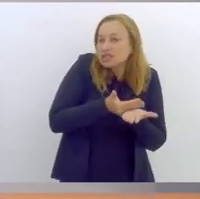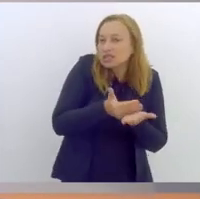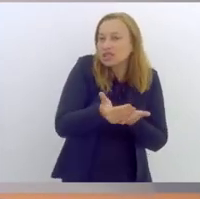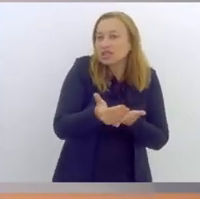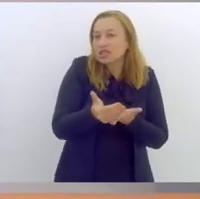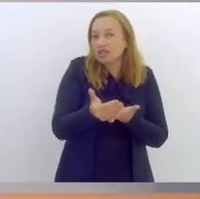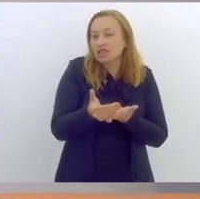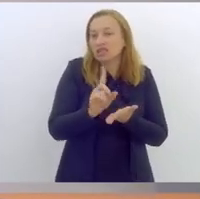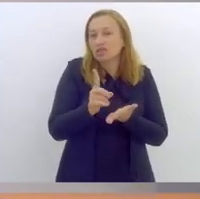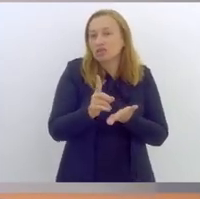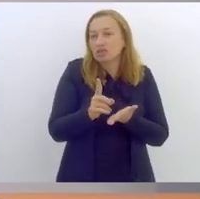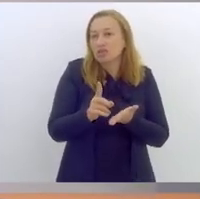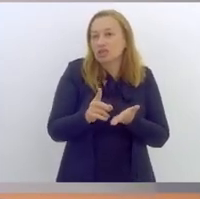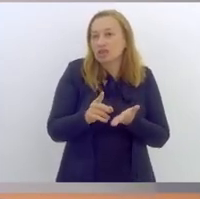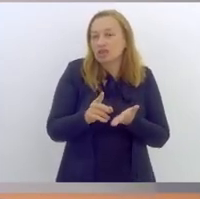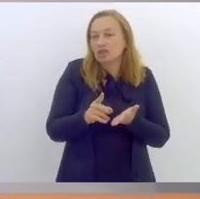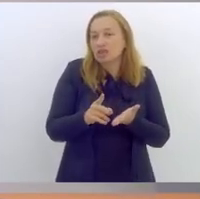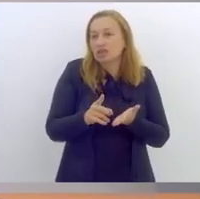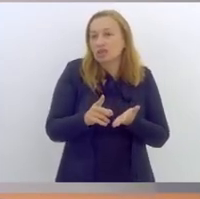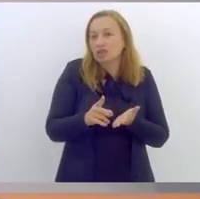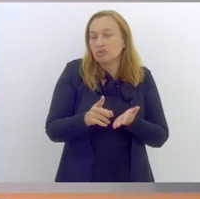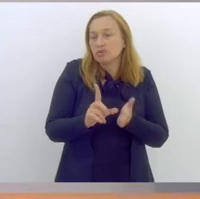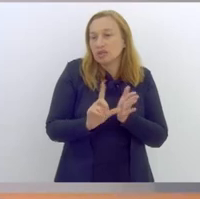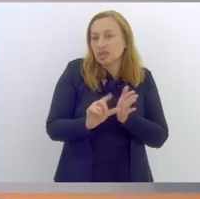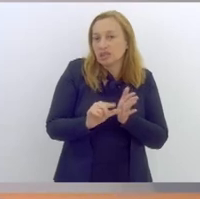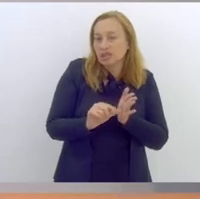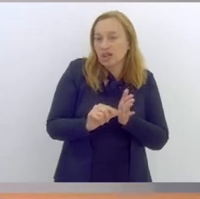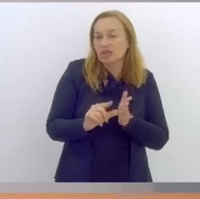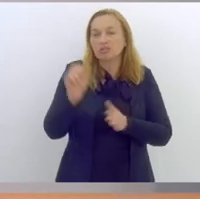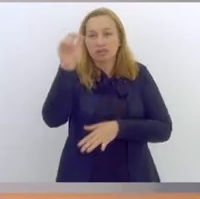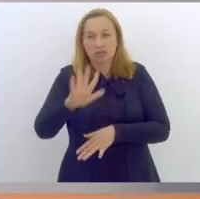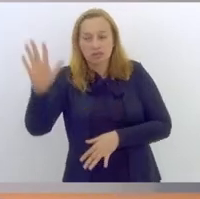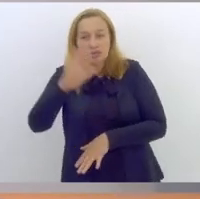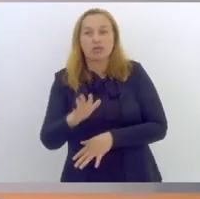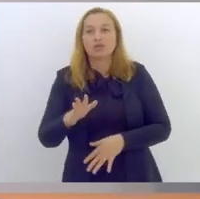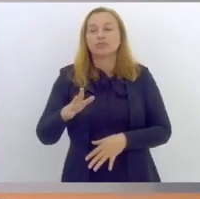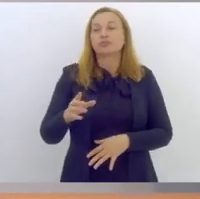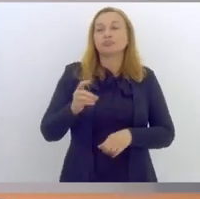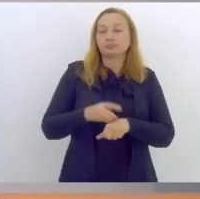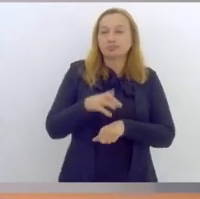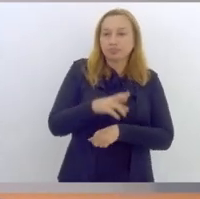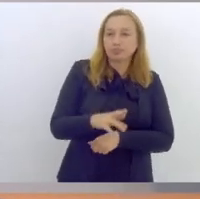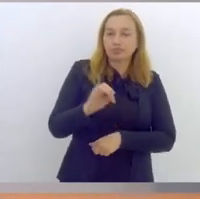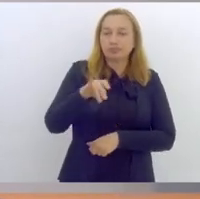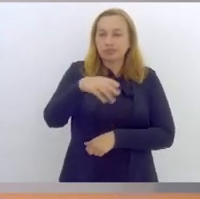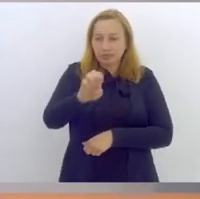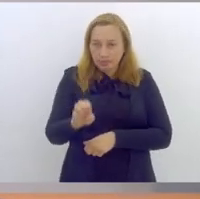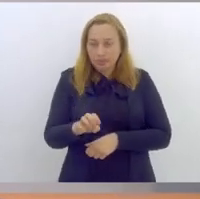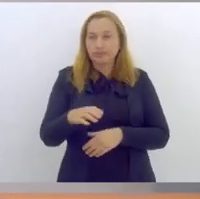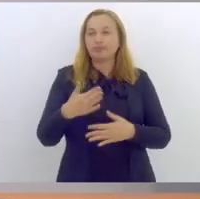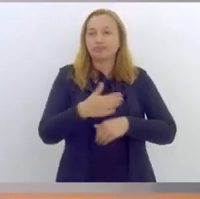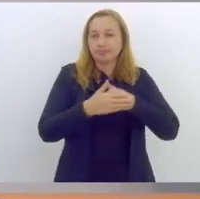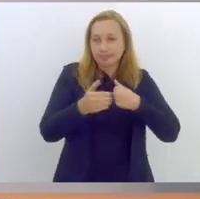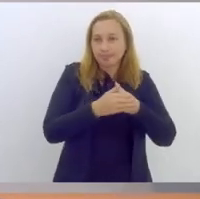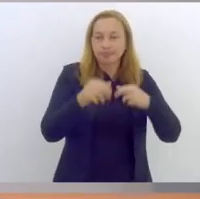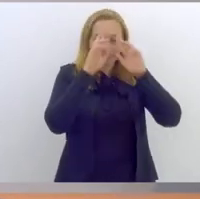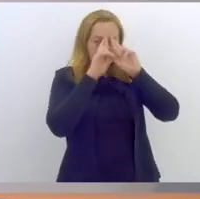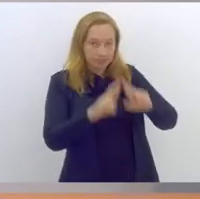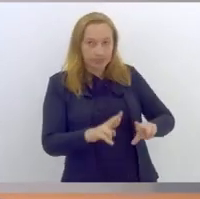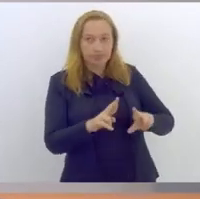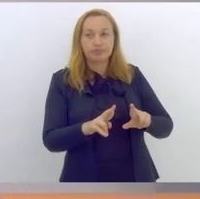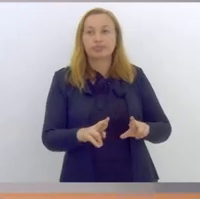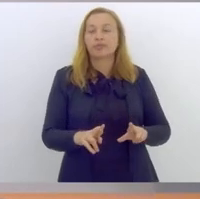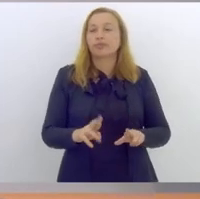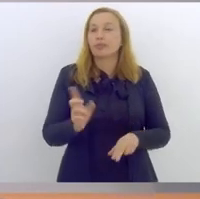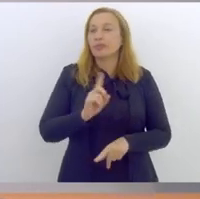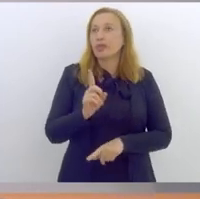sermos atropelados por uma questão Nacional então só para deixar claro o Dr Jansen também com todo carinho respeito consideração mas só para deixar